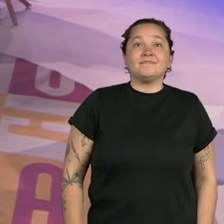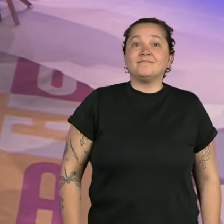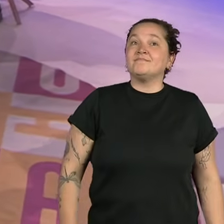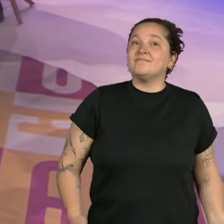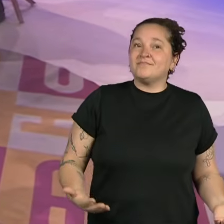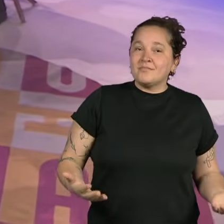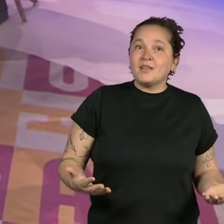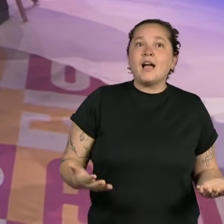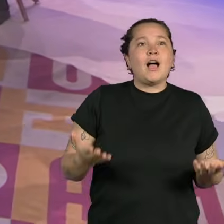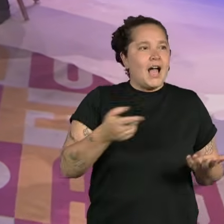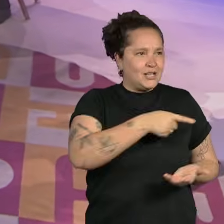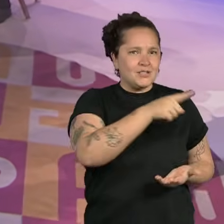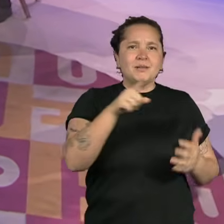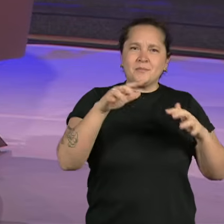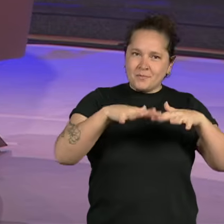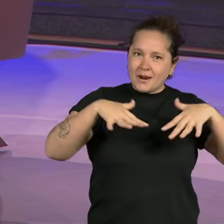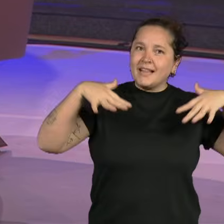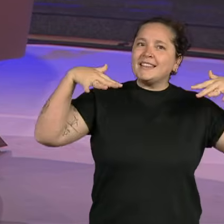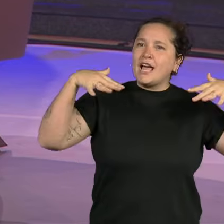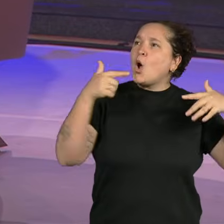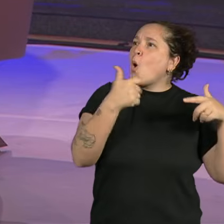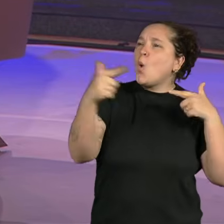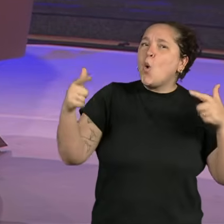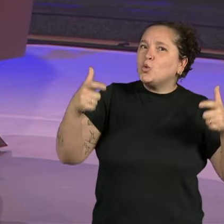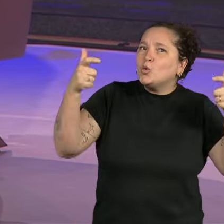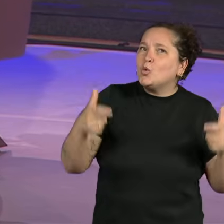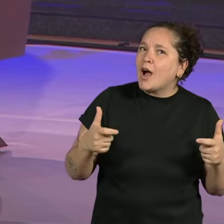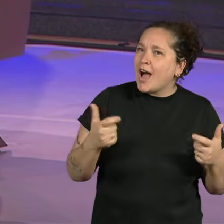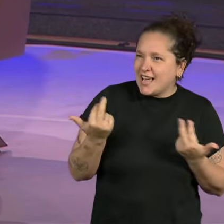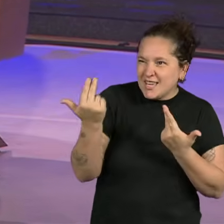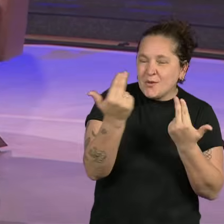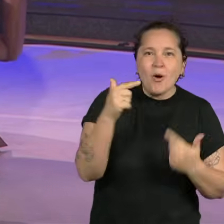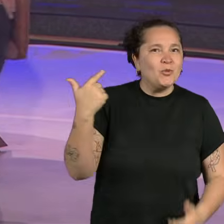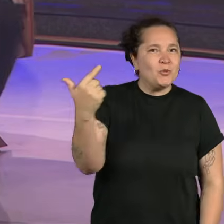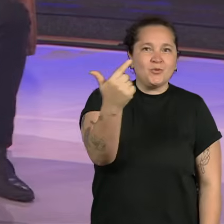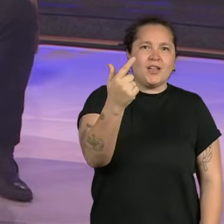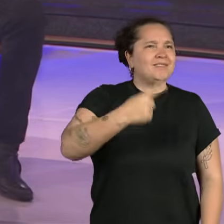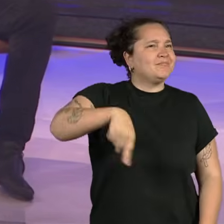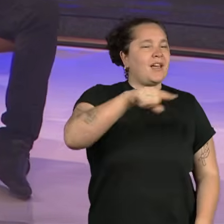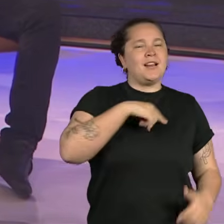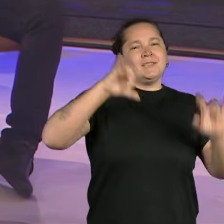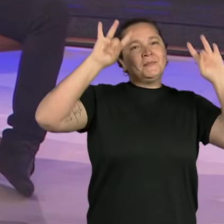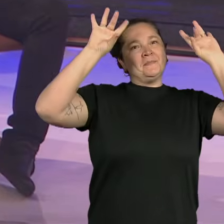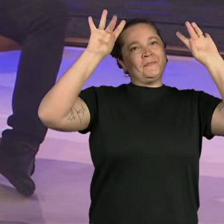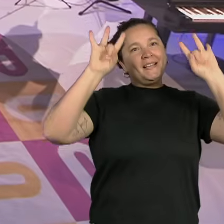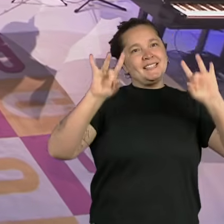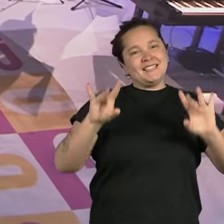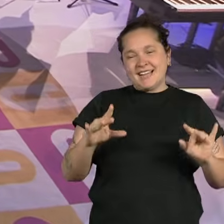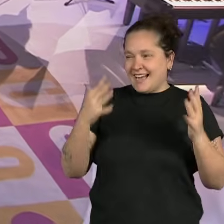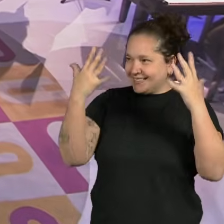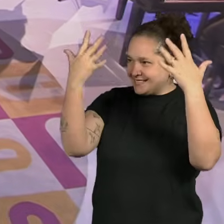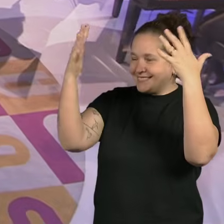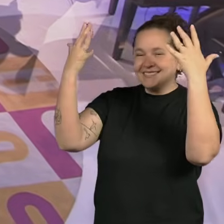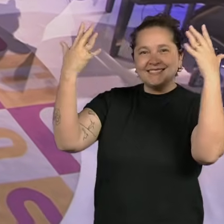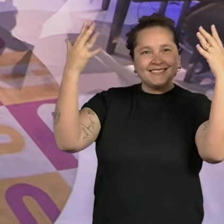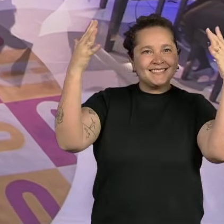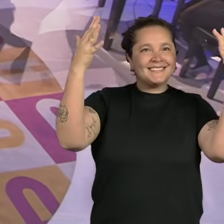Celso, uma plateia igual a essa você nunca vai ver, viu? Isso aqui é muito especial pra gente.